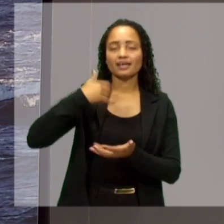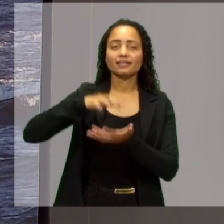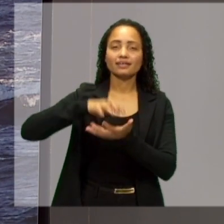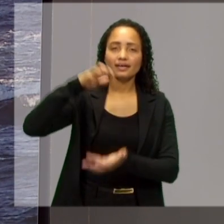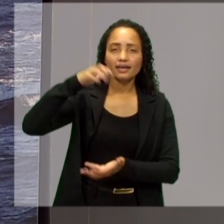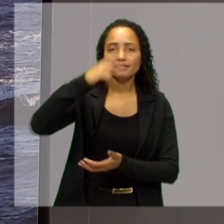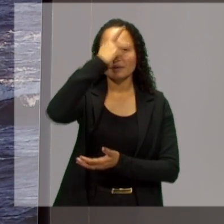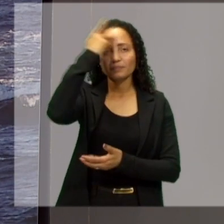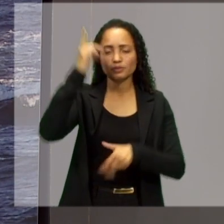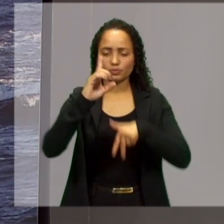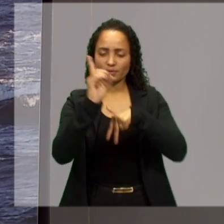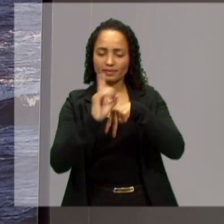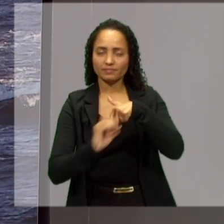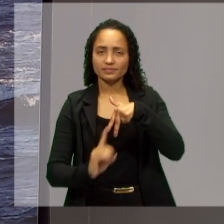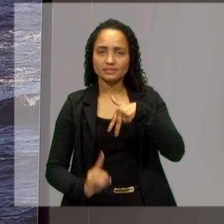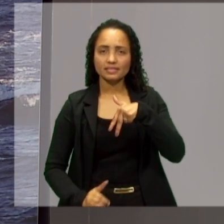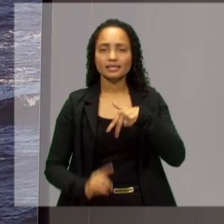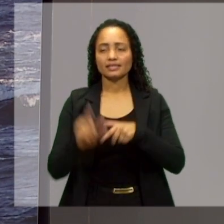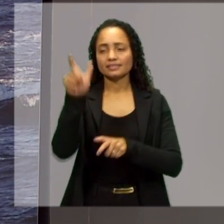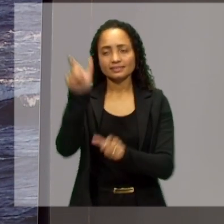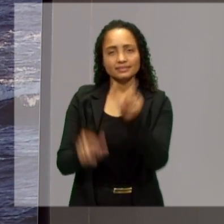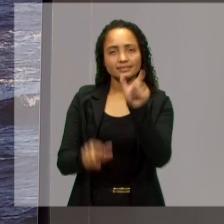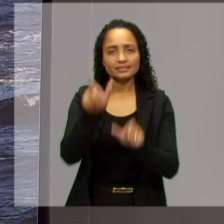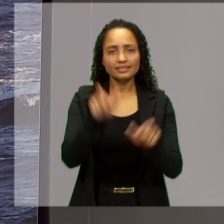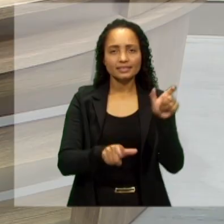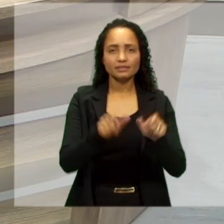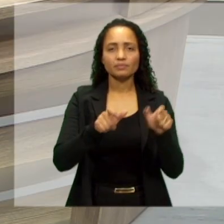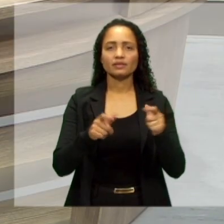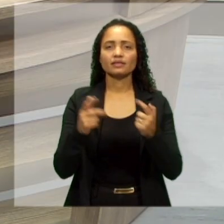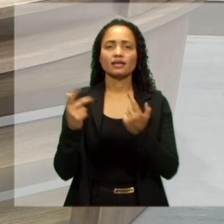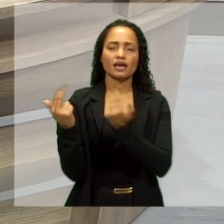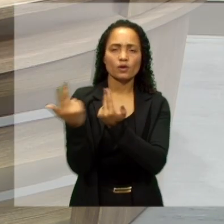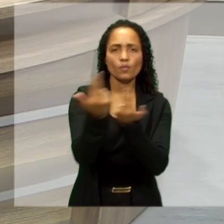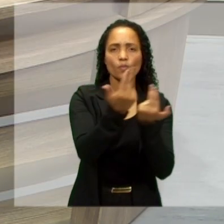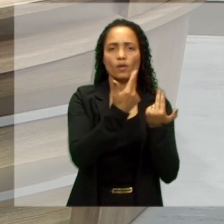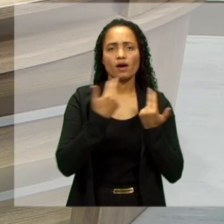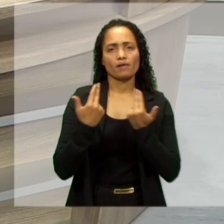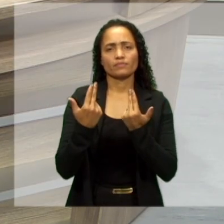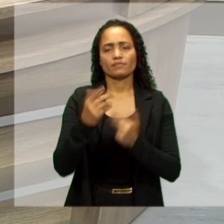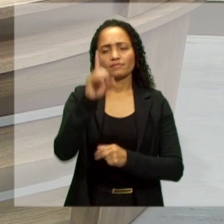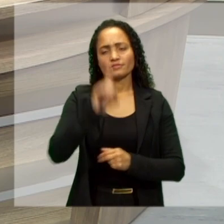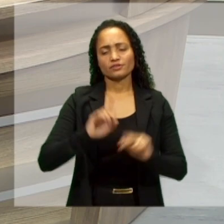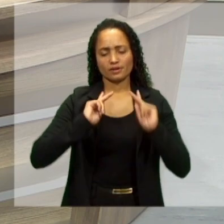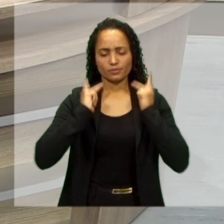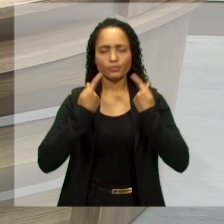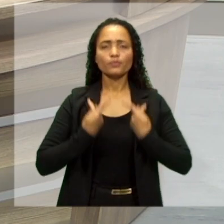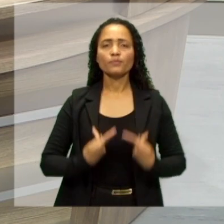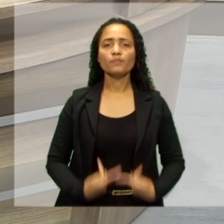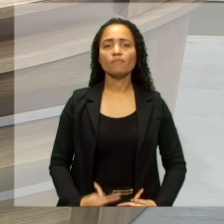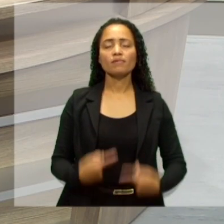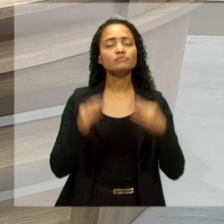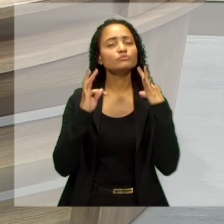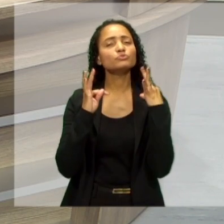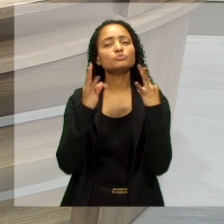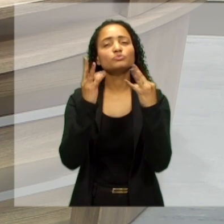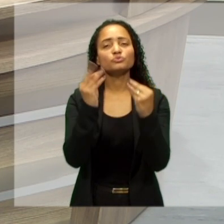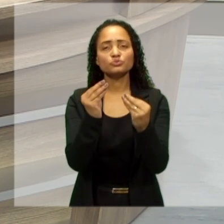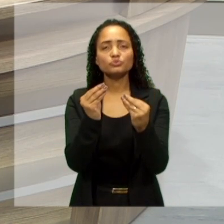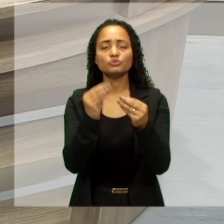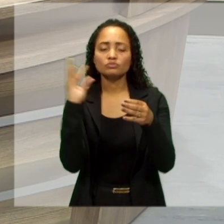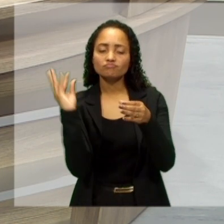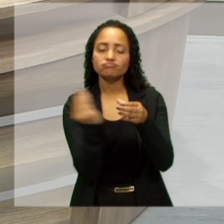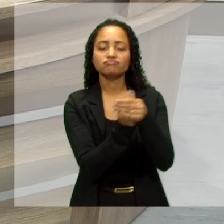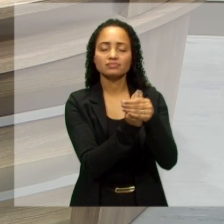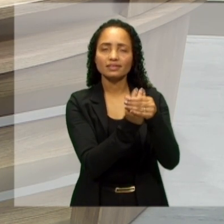pessoa com deficiência, cidadania, igualdade, diversidade, direitos humanos, tudo isso está abarcado também, né? Uma pessoa